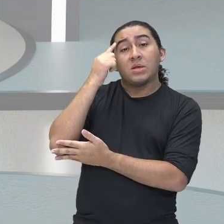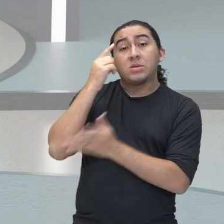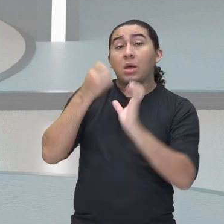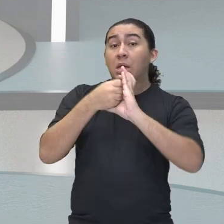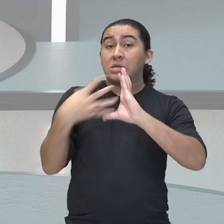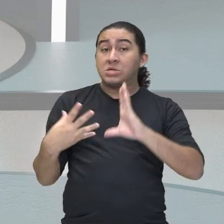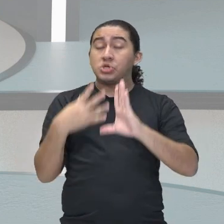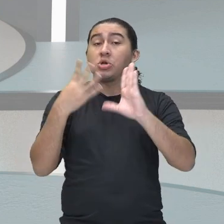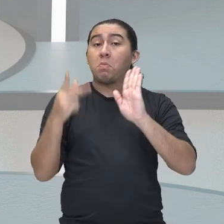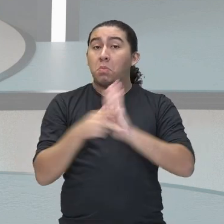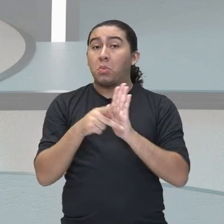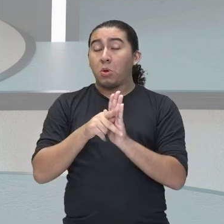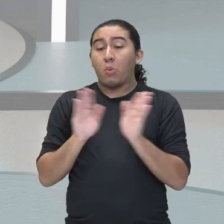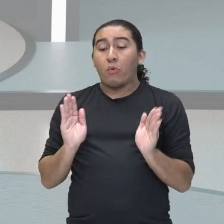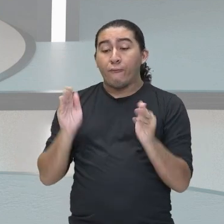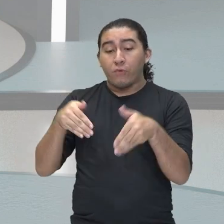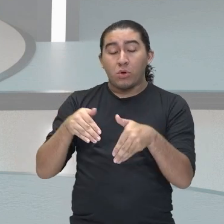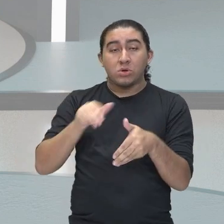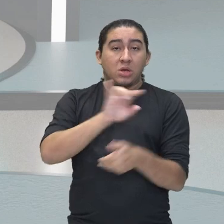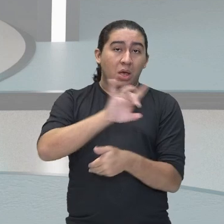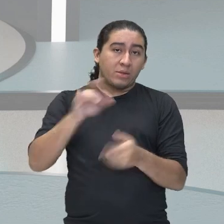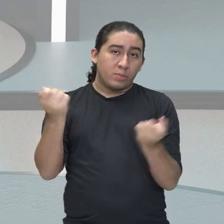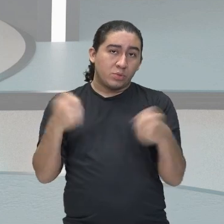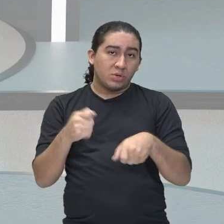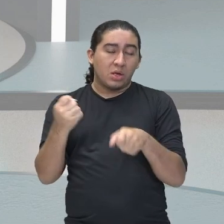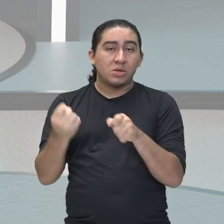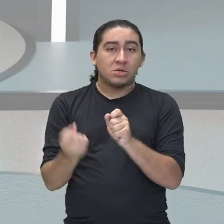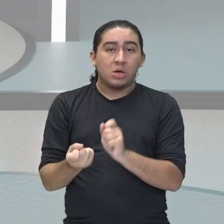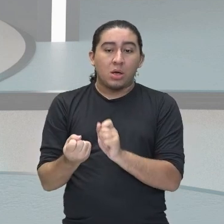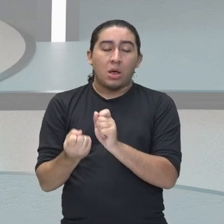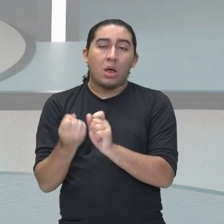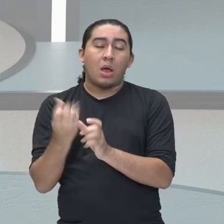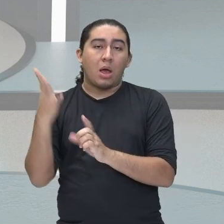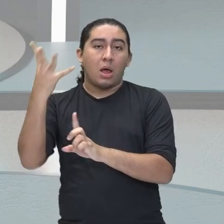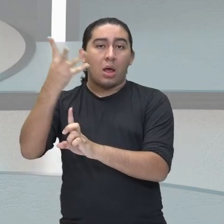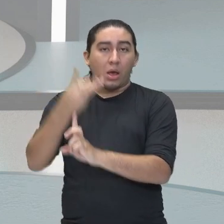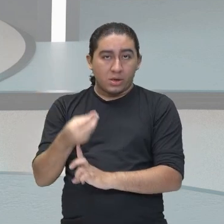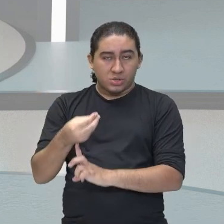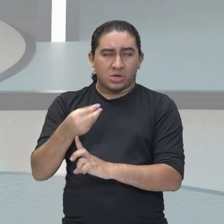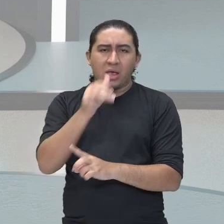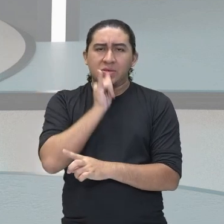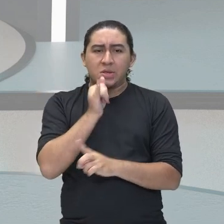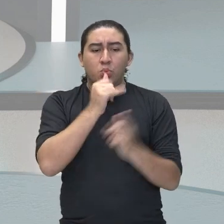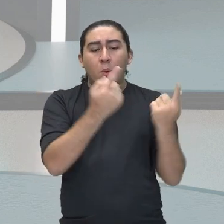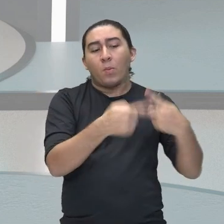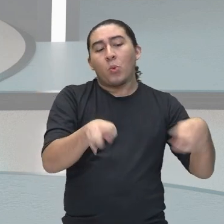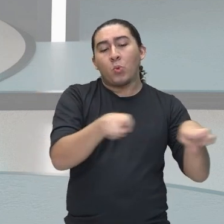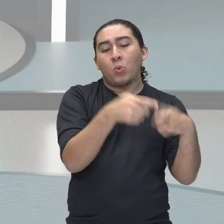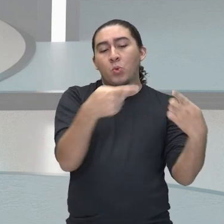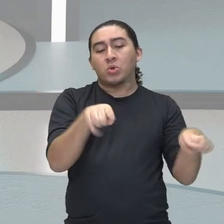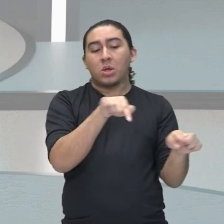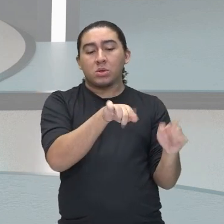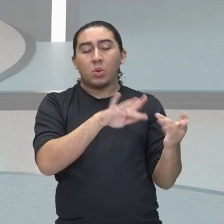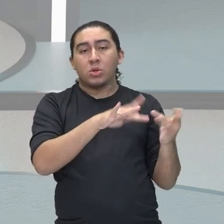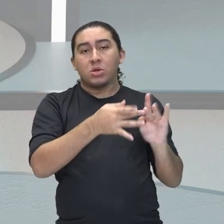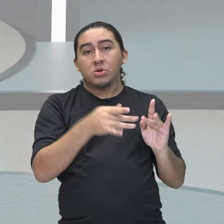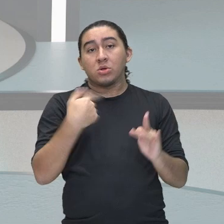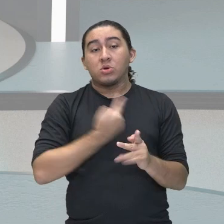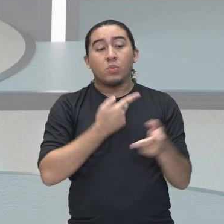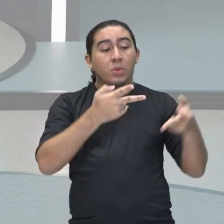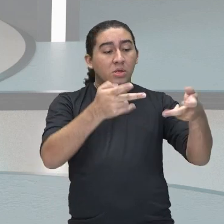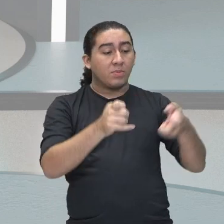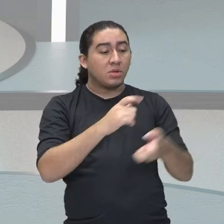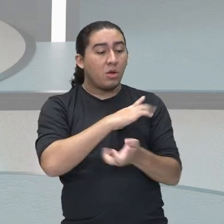características específicas em cada forma de arte. Na música, por exemplo, né? A música, nós vemos que nós